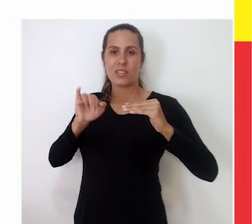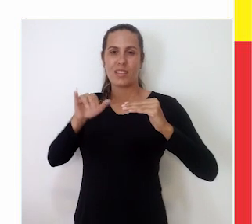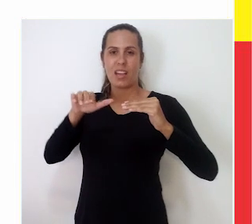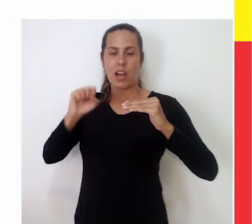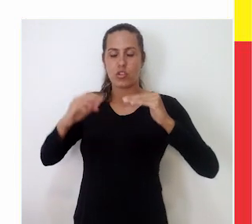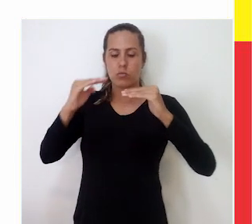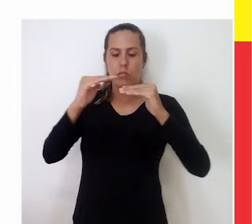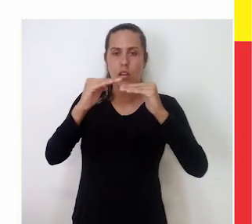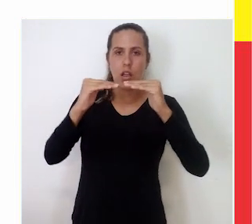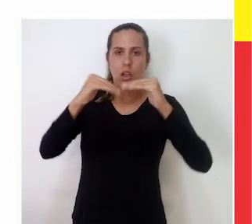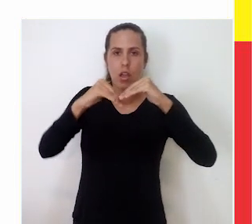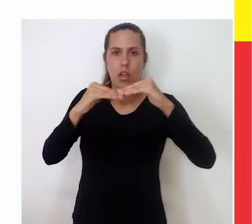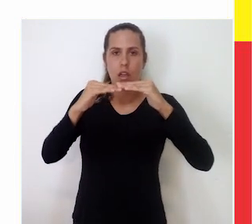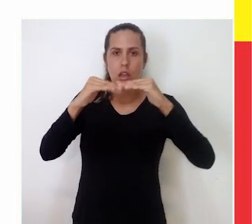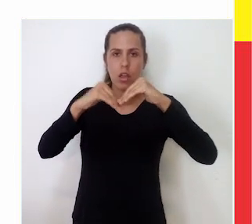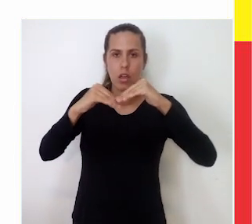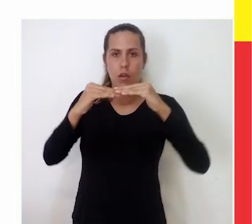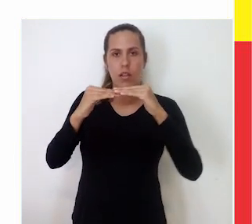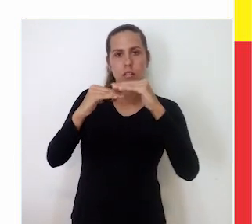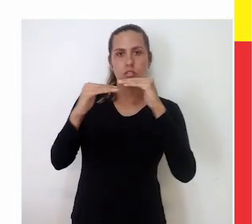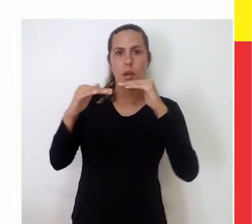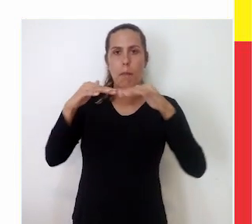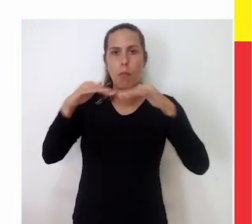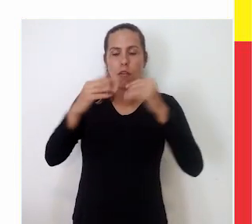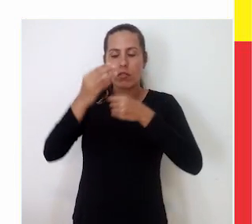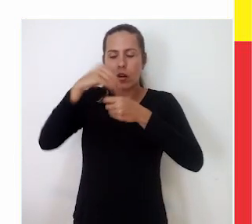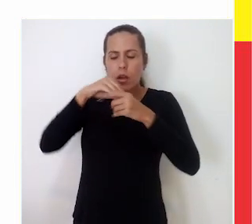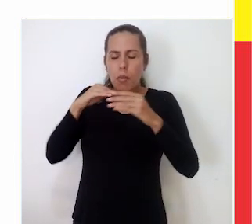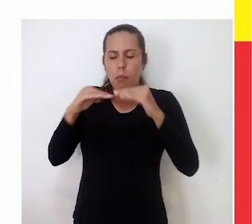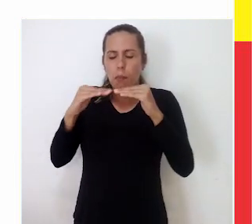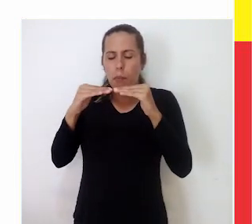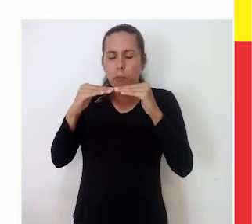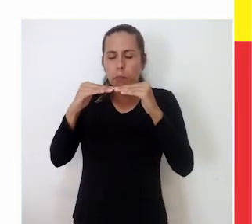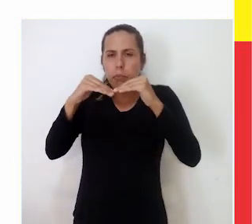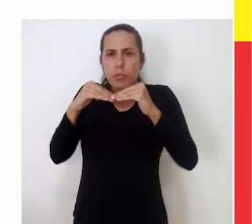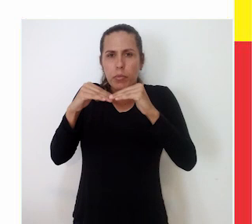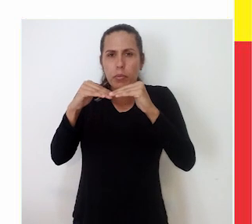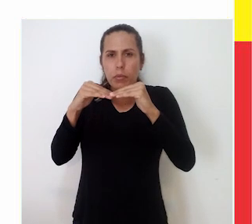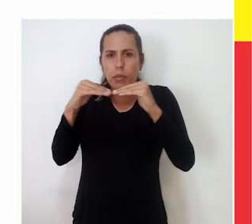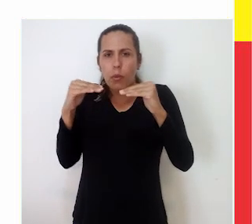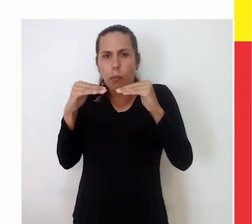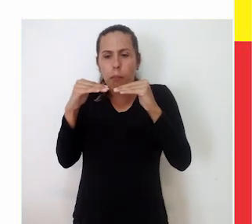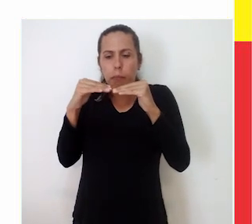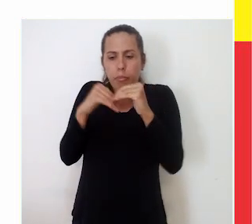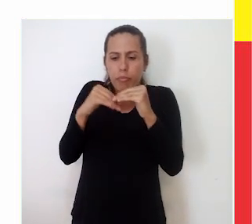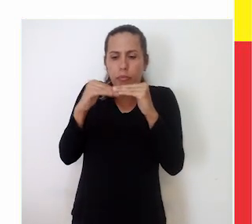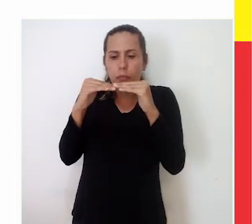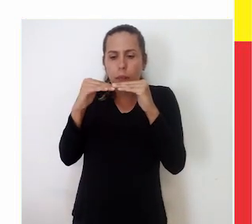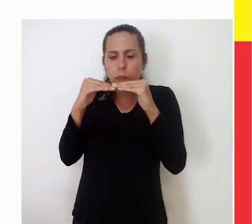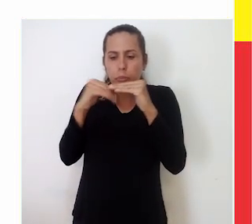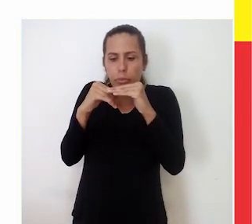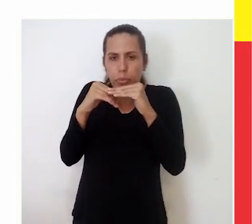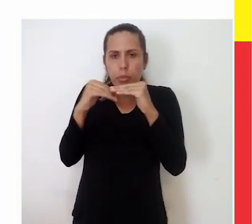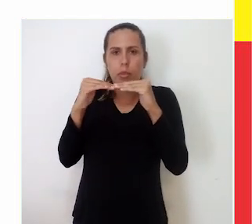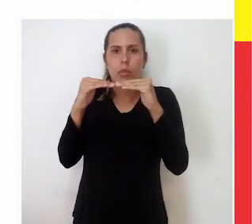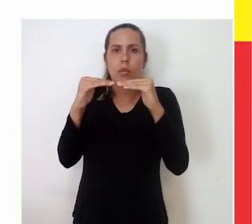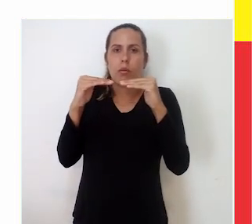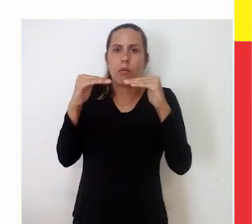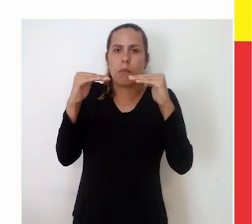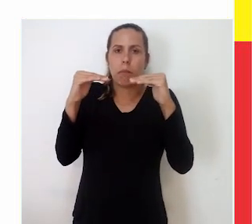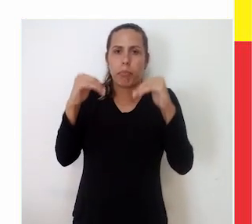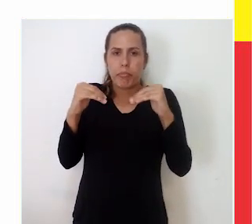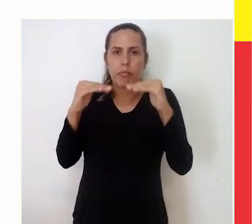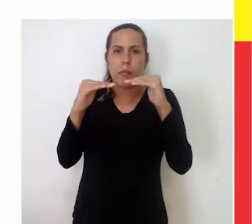vai formando, tá certo, a crosta terrestre. E esse quebra-cabeça, de repente, se desencaixa. E quando ele